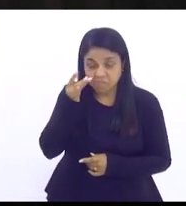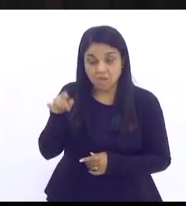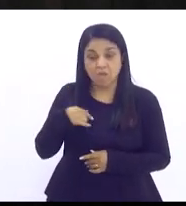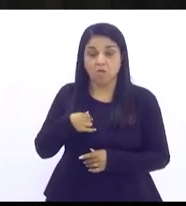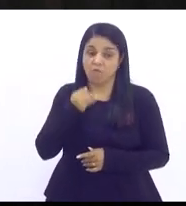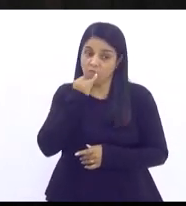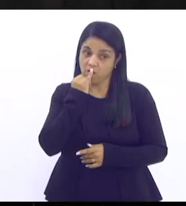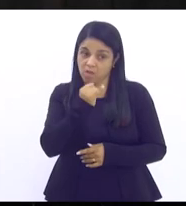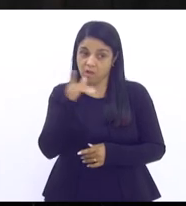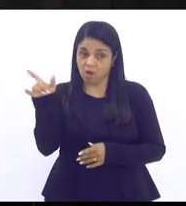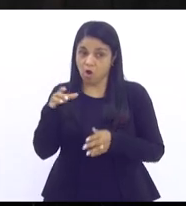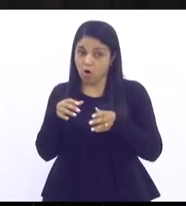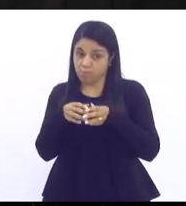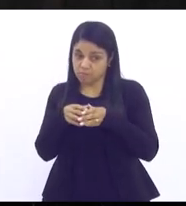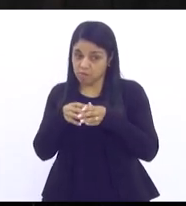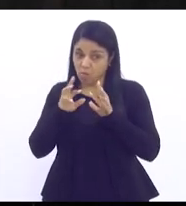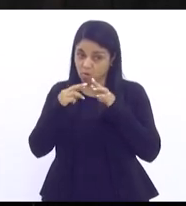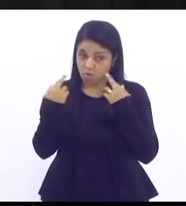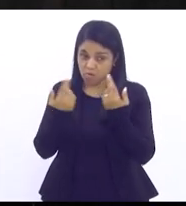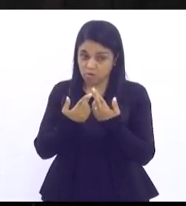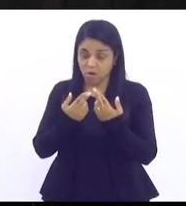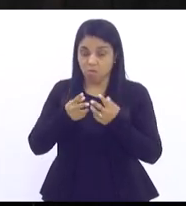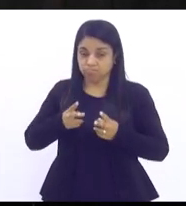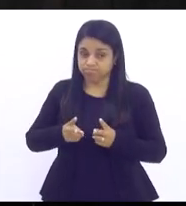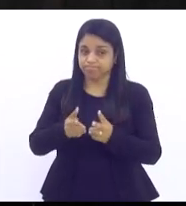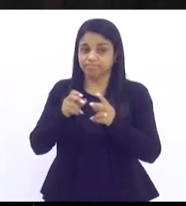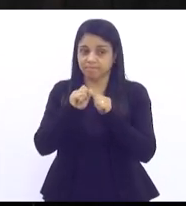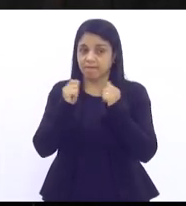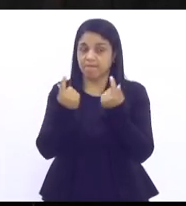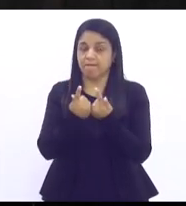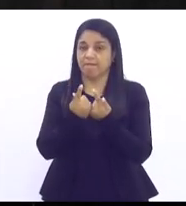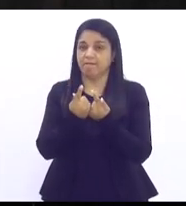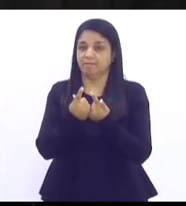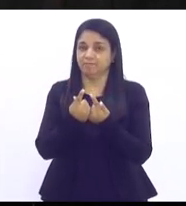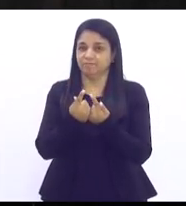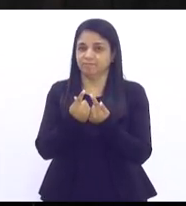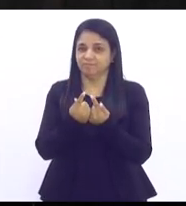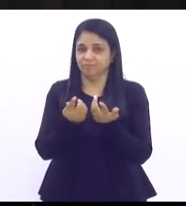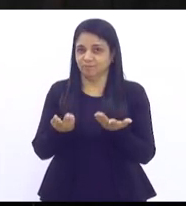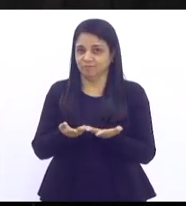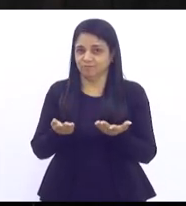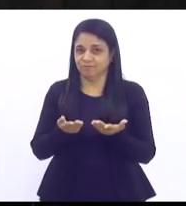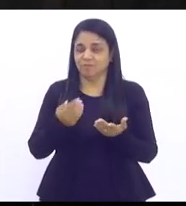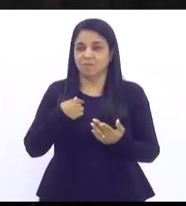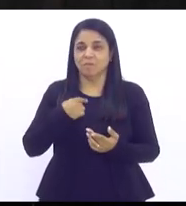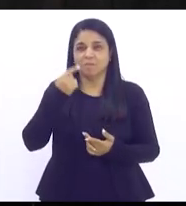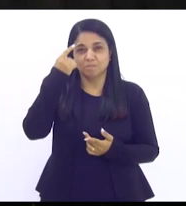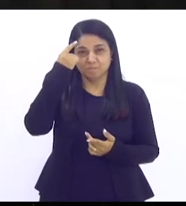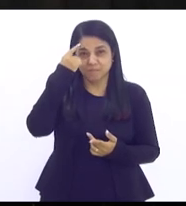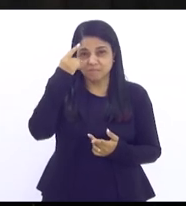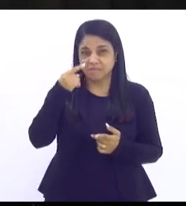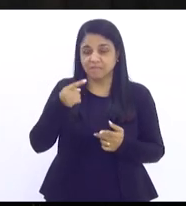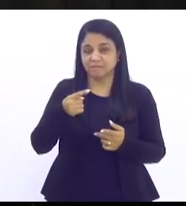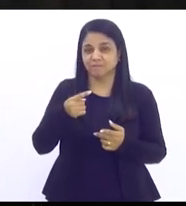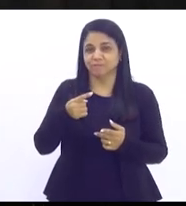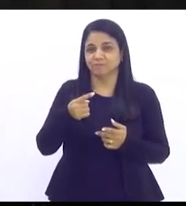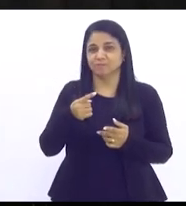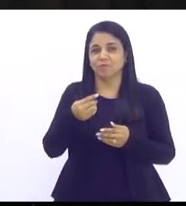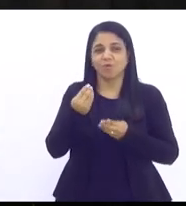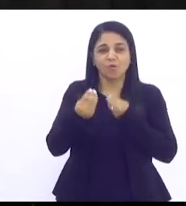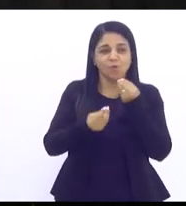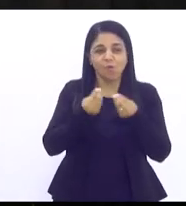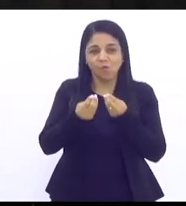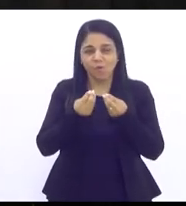comissão permanente aqui da Alerj, porque pensar no pinga-fogo sem a